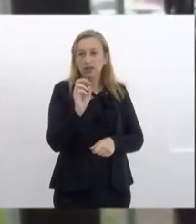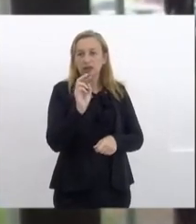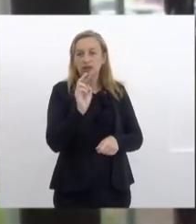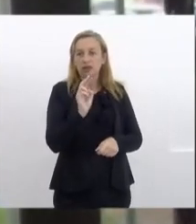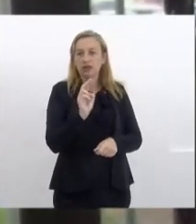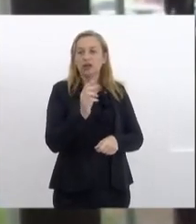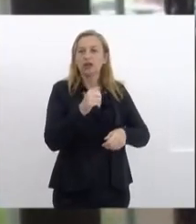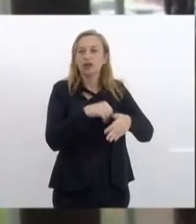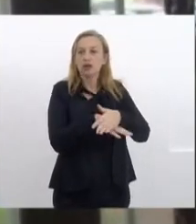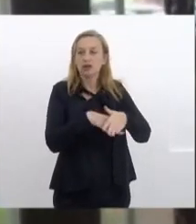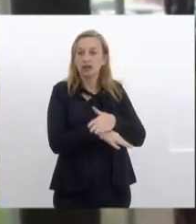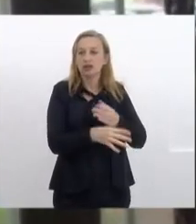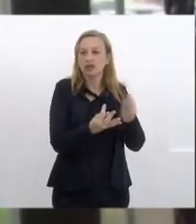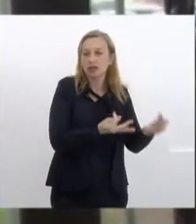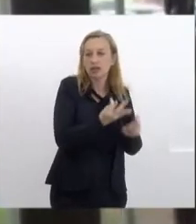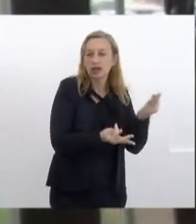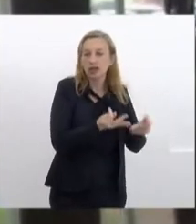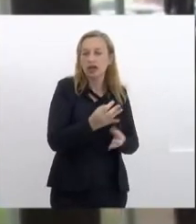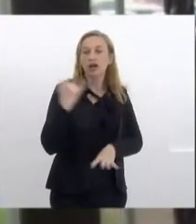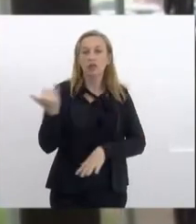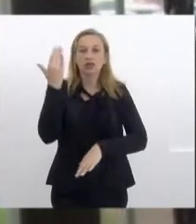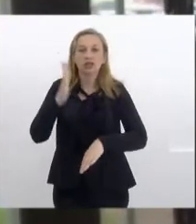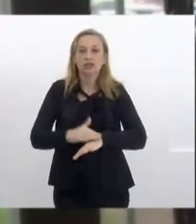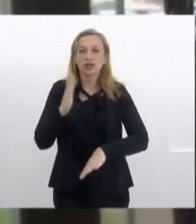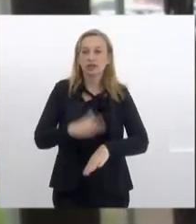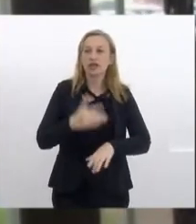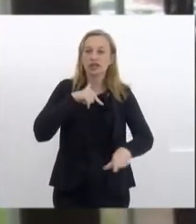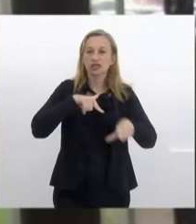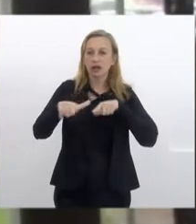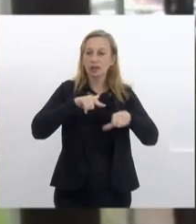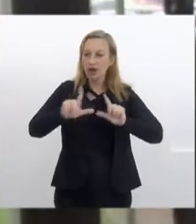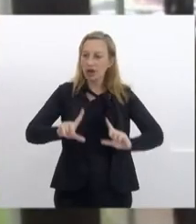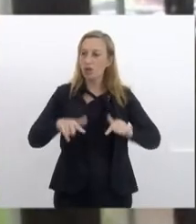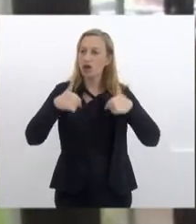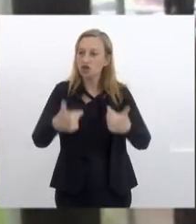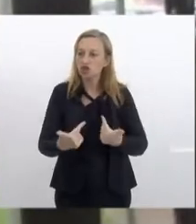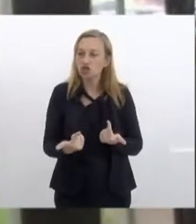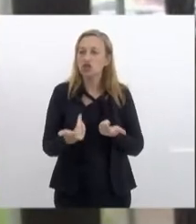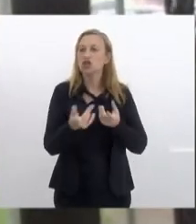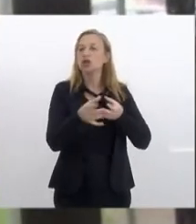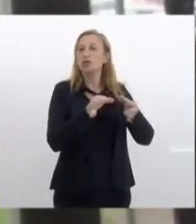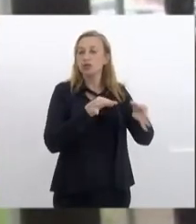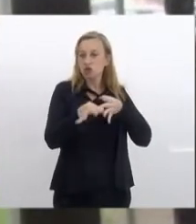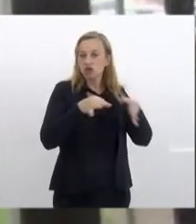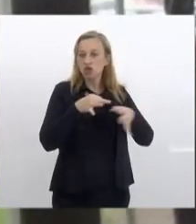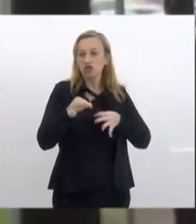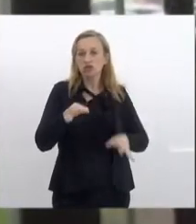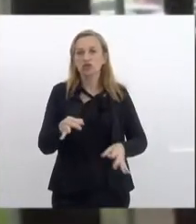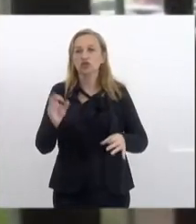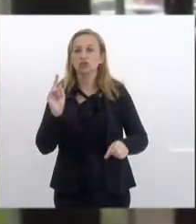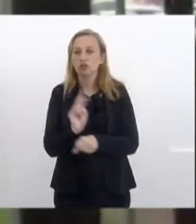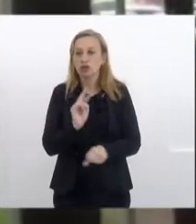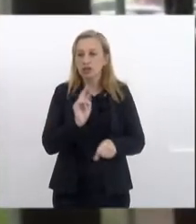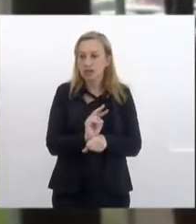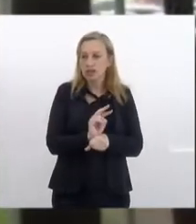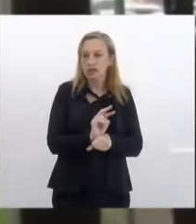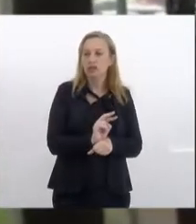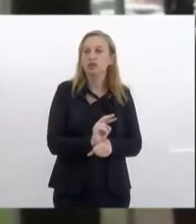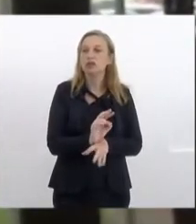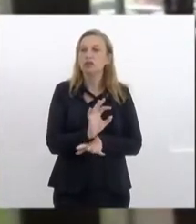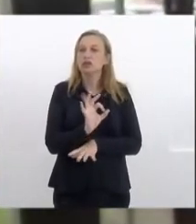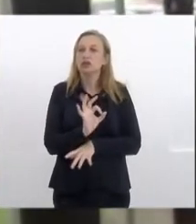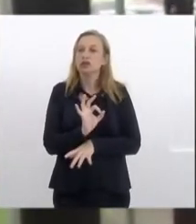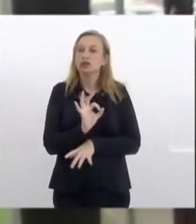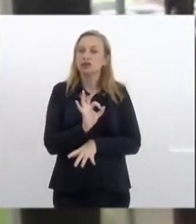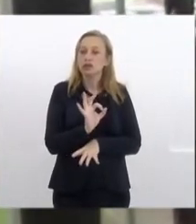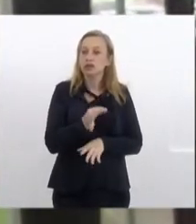né, a importância de cada vez mais trabalharmos com ações, programas e projetos de prevenção, né,